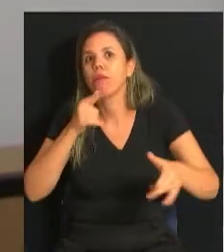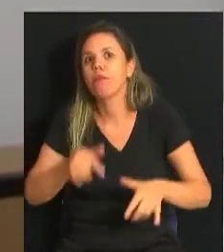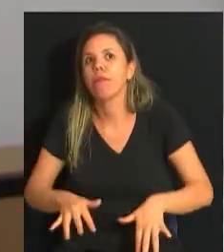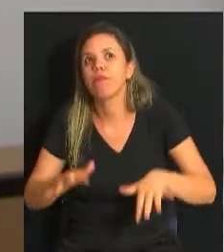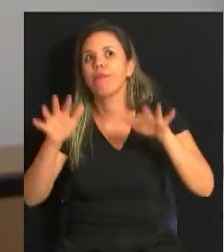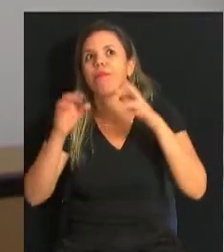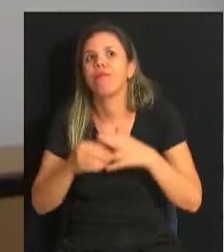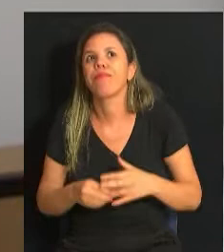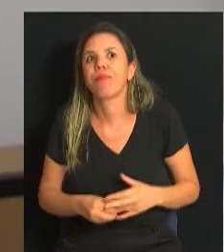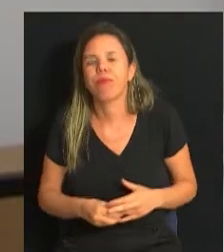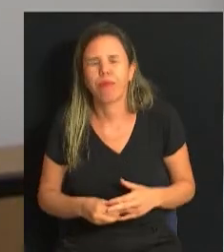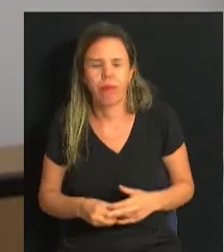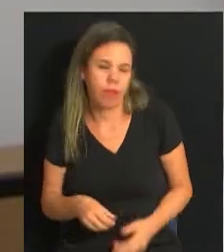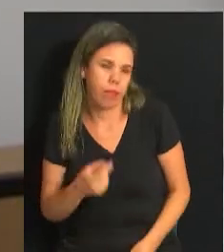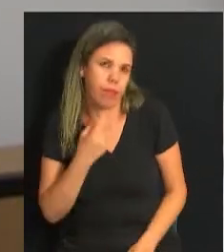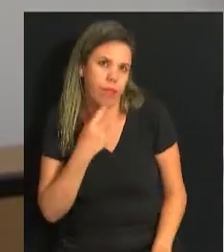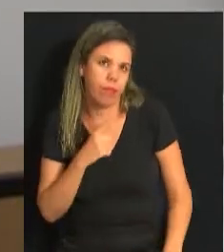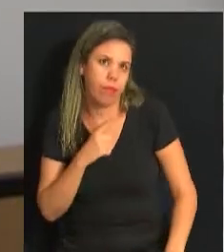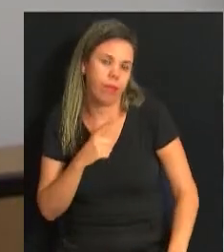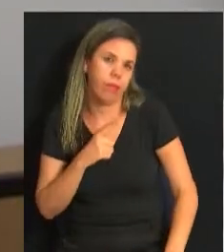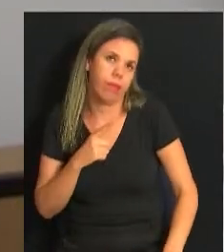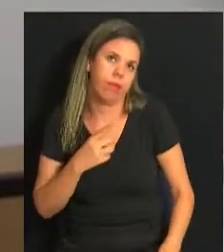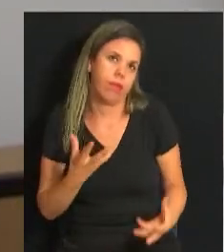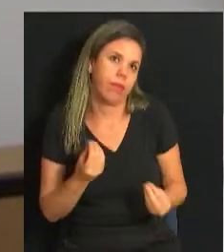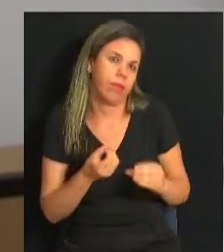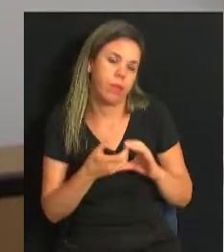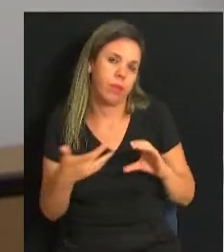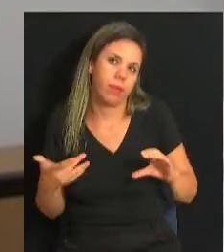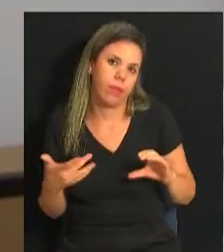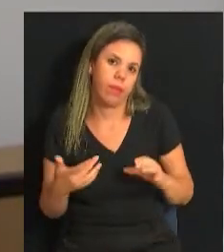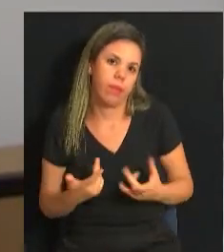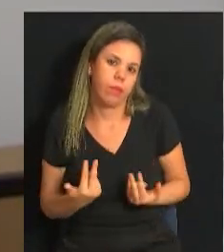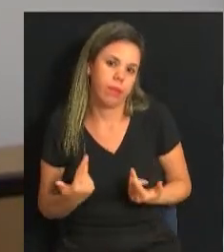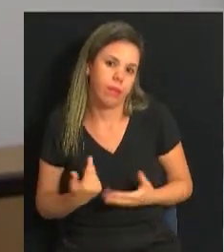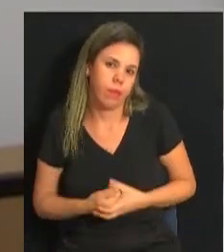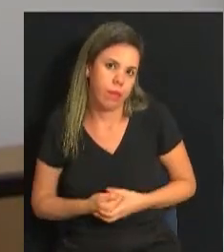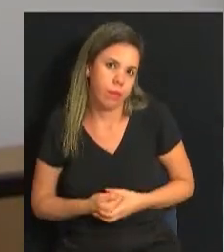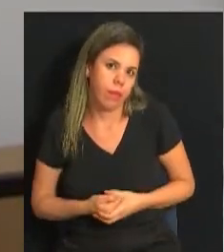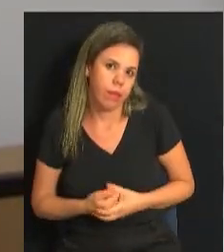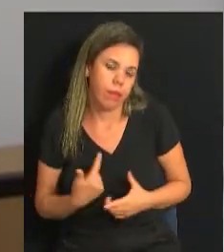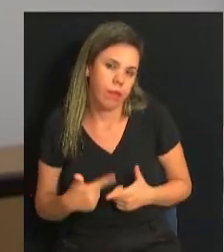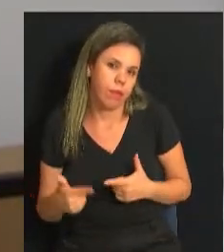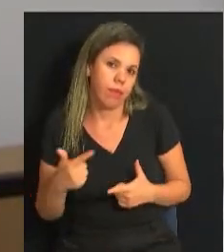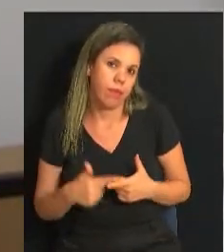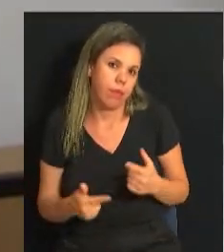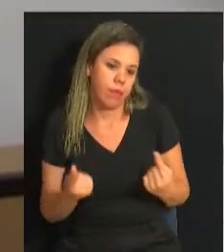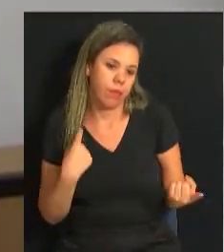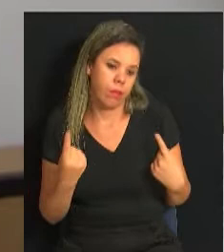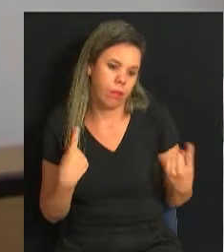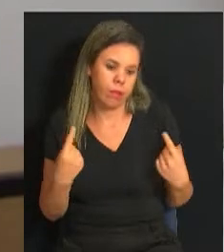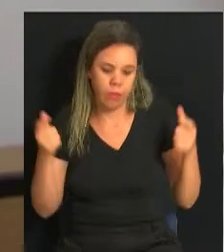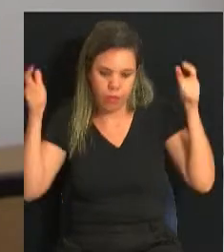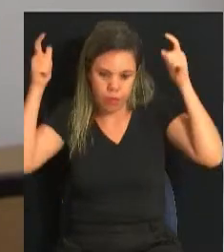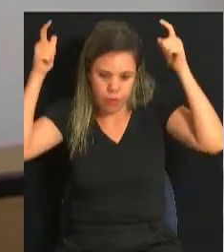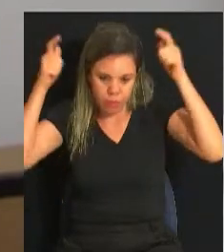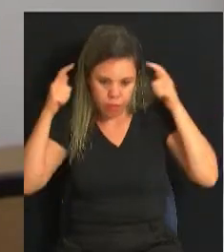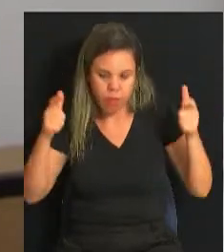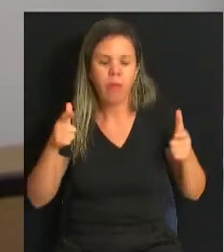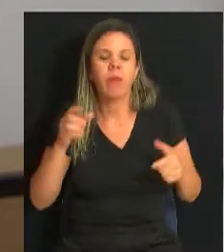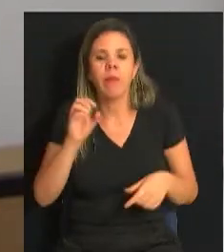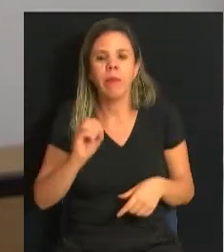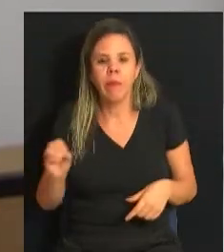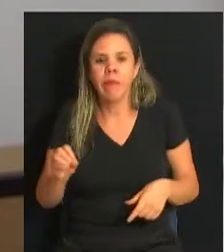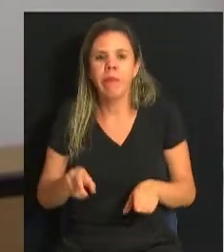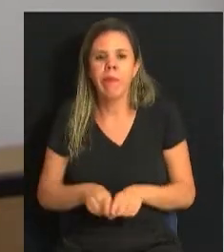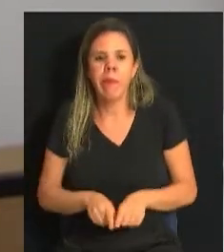então em Campinas Nós temos muitas características dessa nós temos a situação da Avenida Princesa d'Oeste a situação